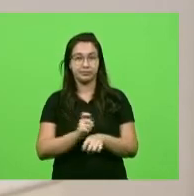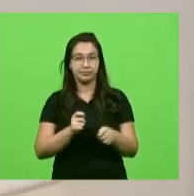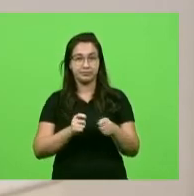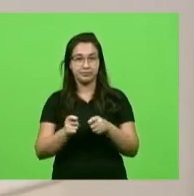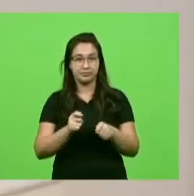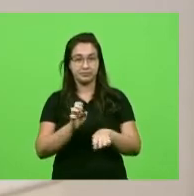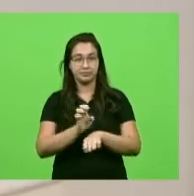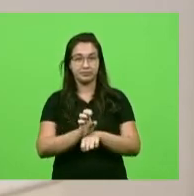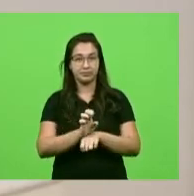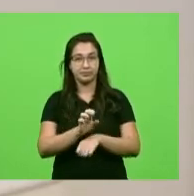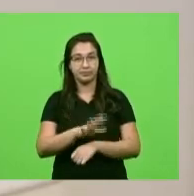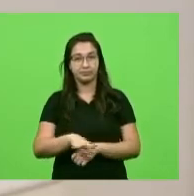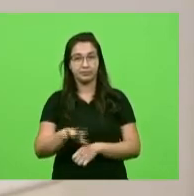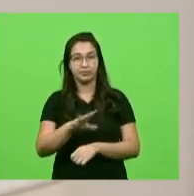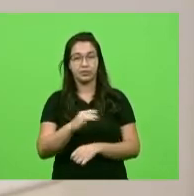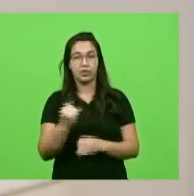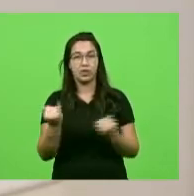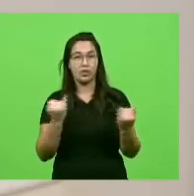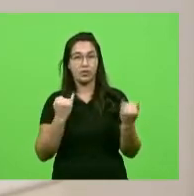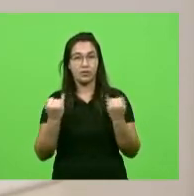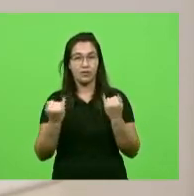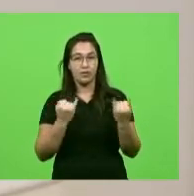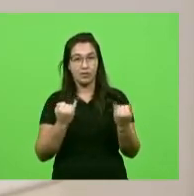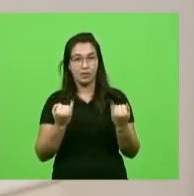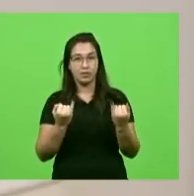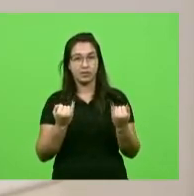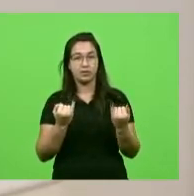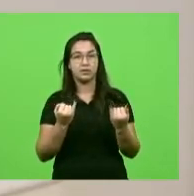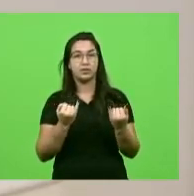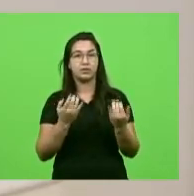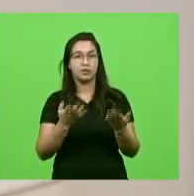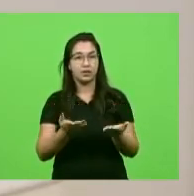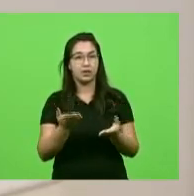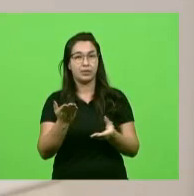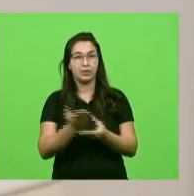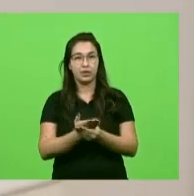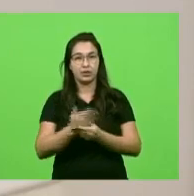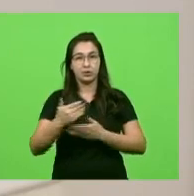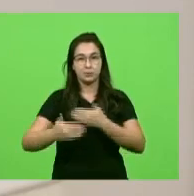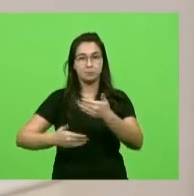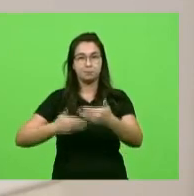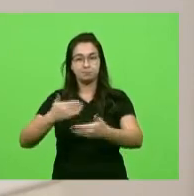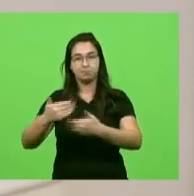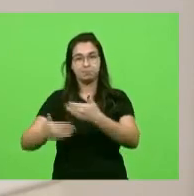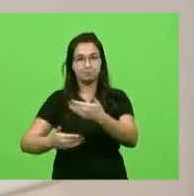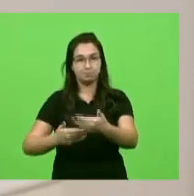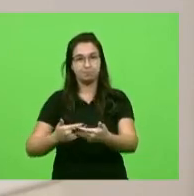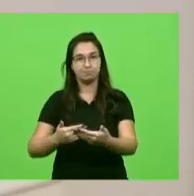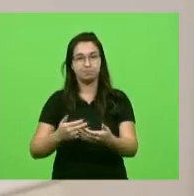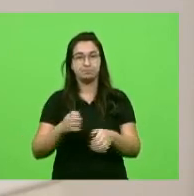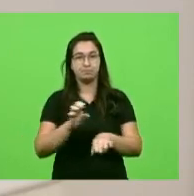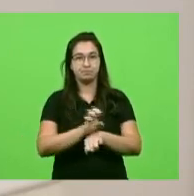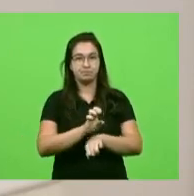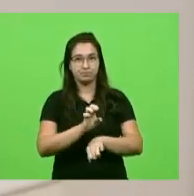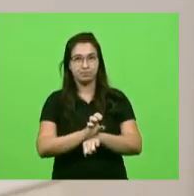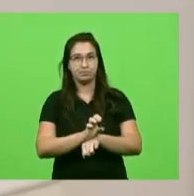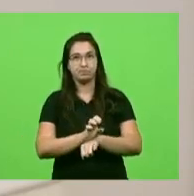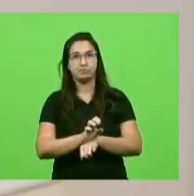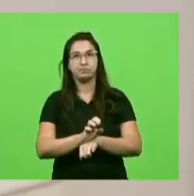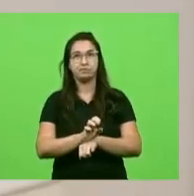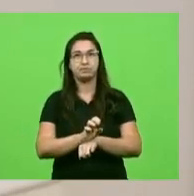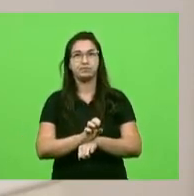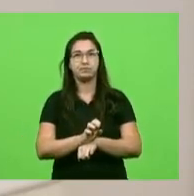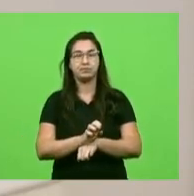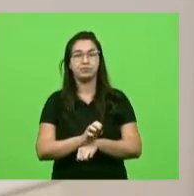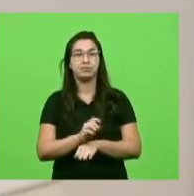as informações técnicas que instruem o processo tramitado na Controladoria Geral do Estado, e